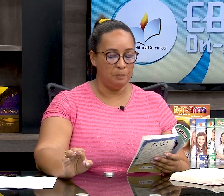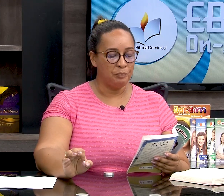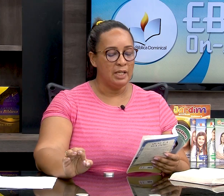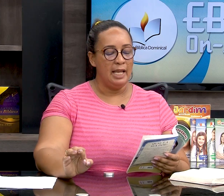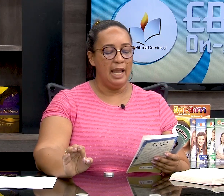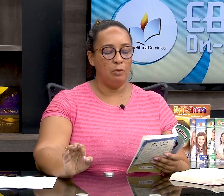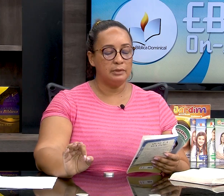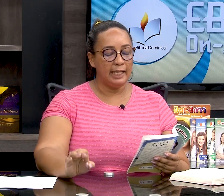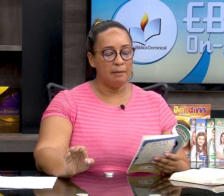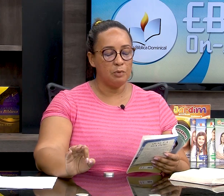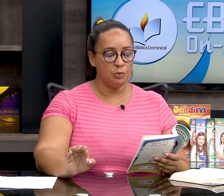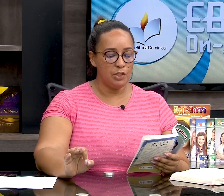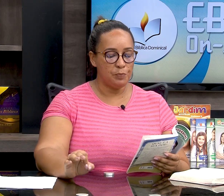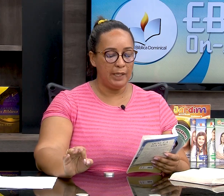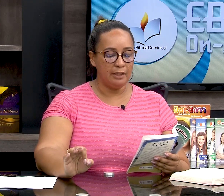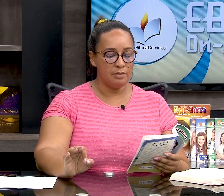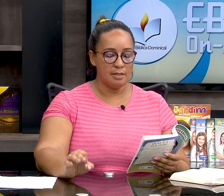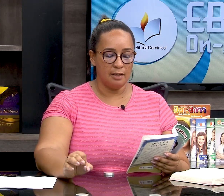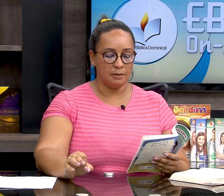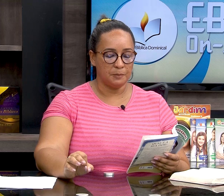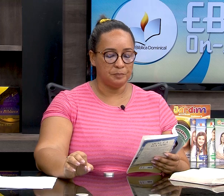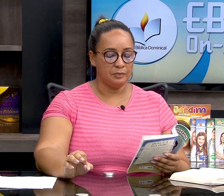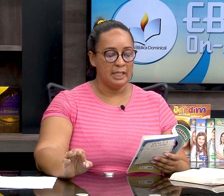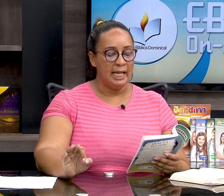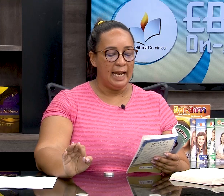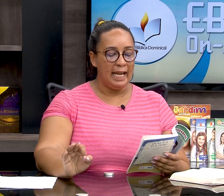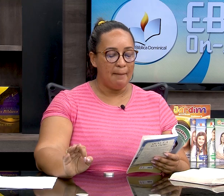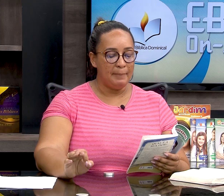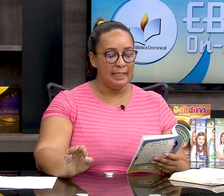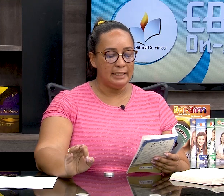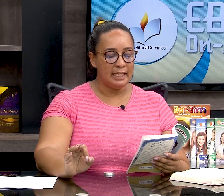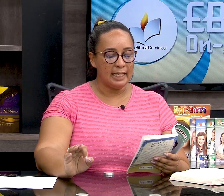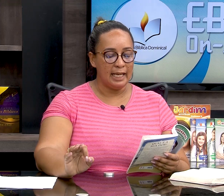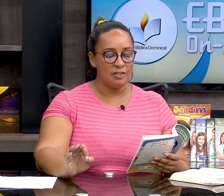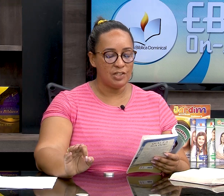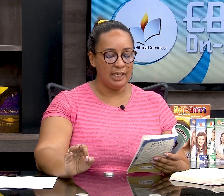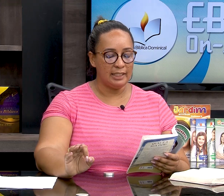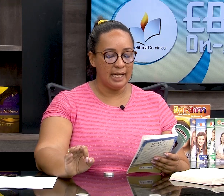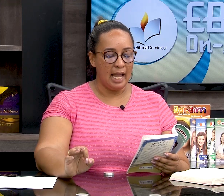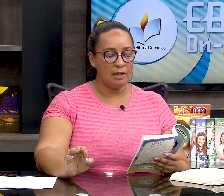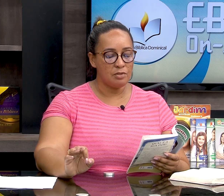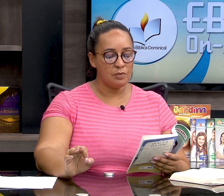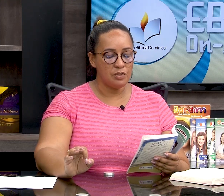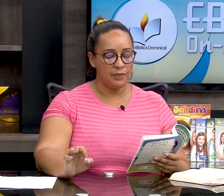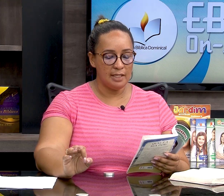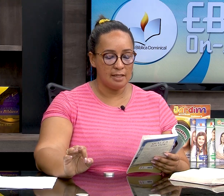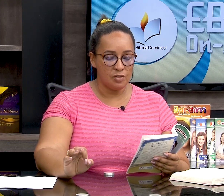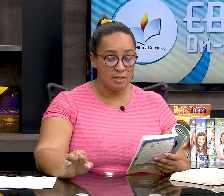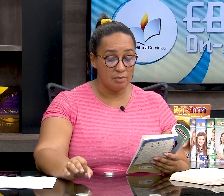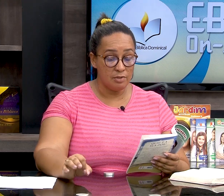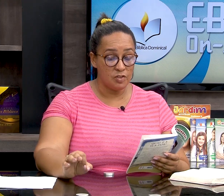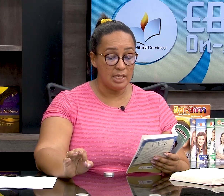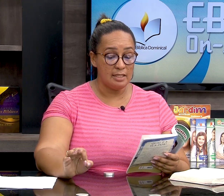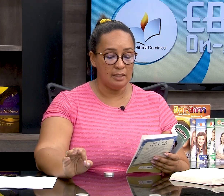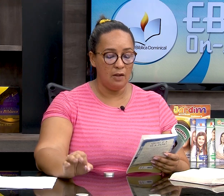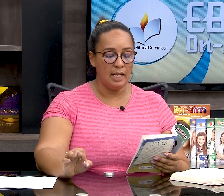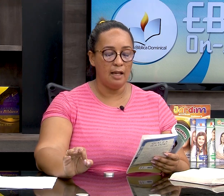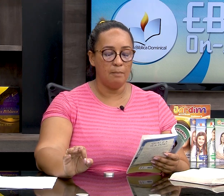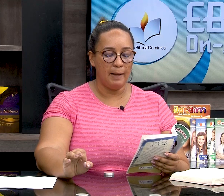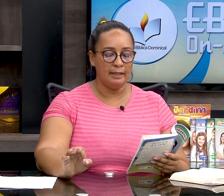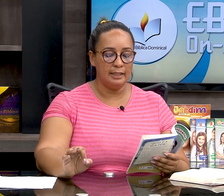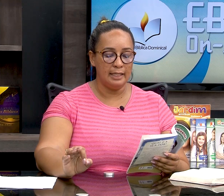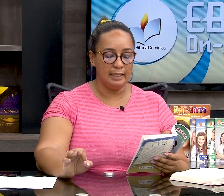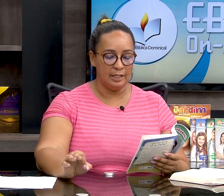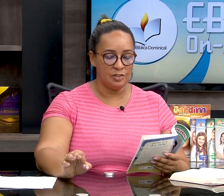nosso corpo é o templo do Espírito Santo ele habita naqueles que entregaram suas vidas a Jesus e